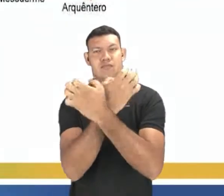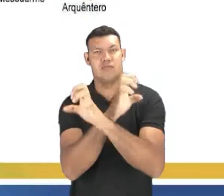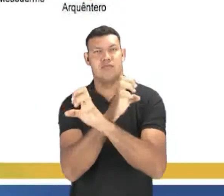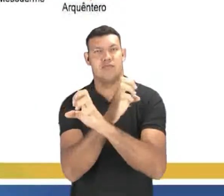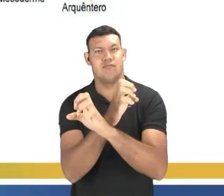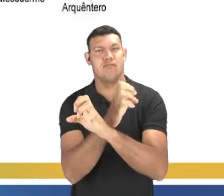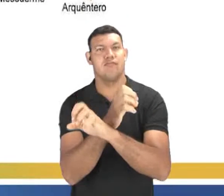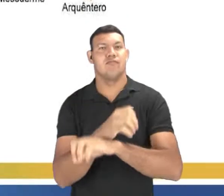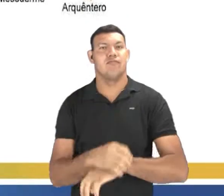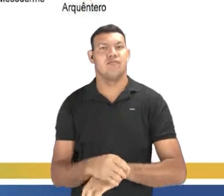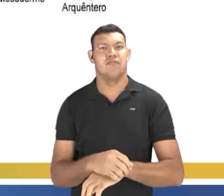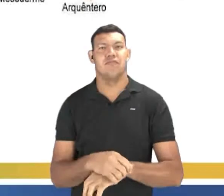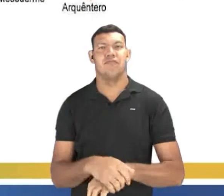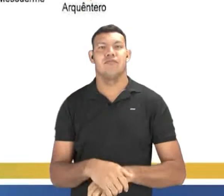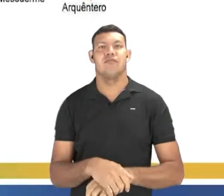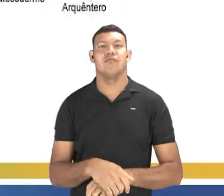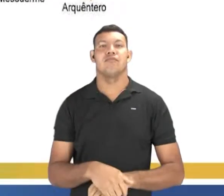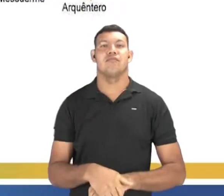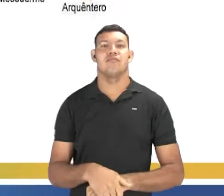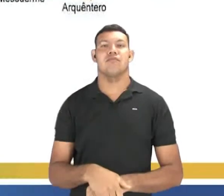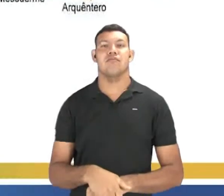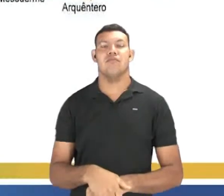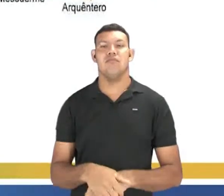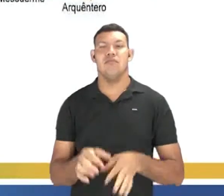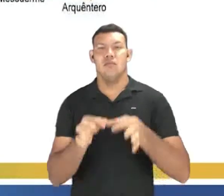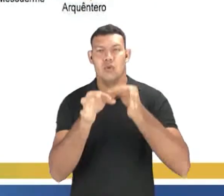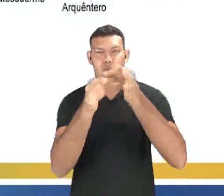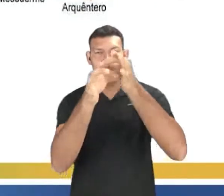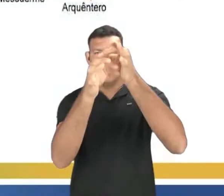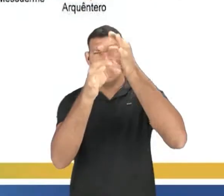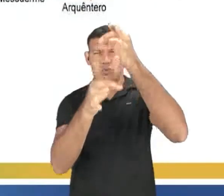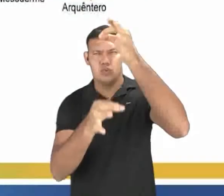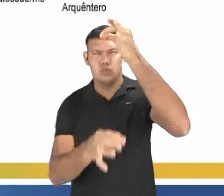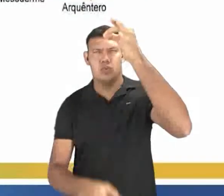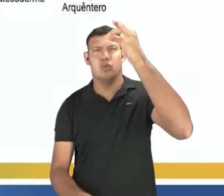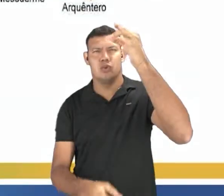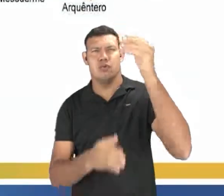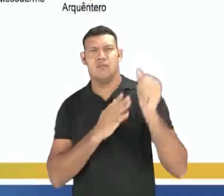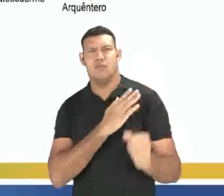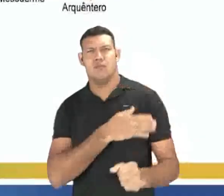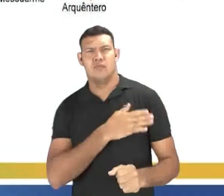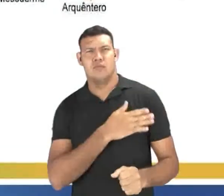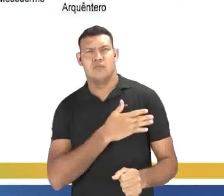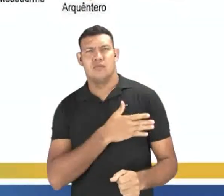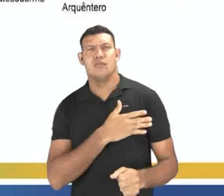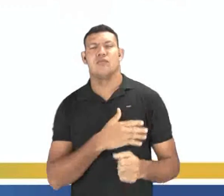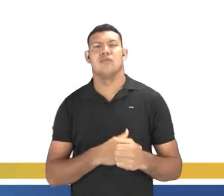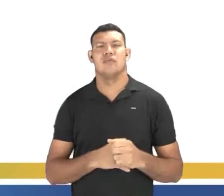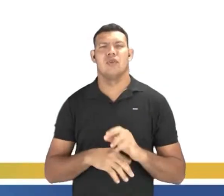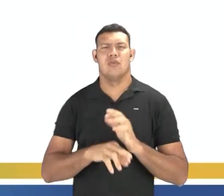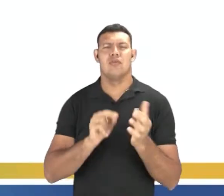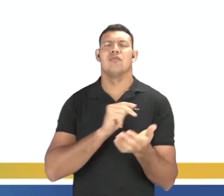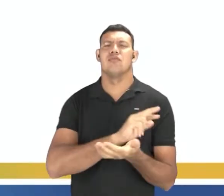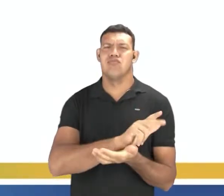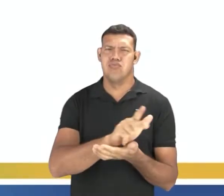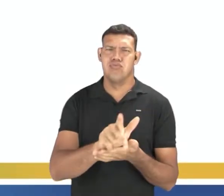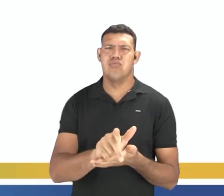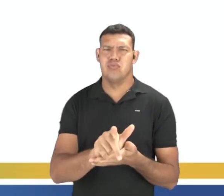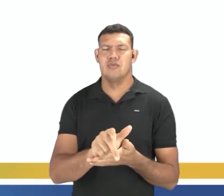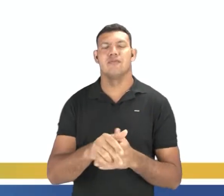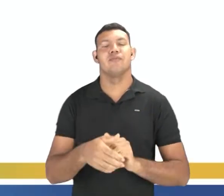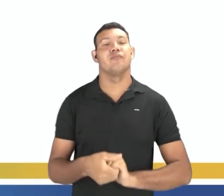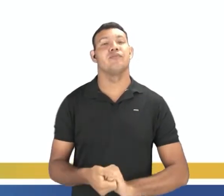certo a face da medula óssea rins útero coração sangue e entre outros